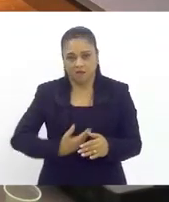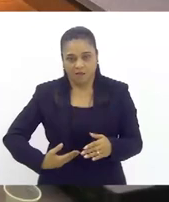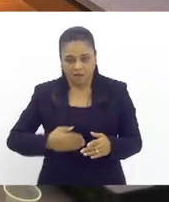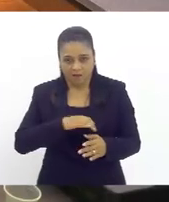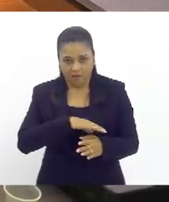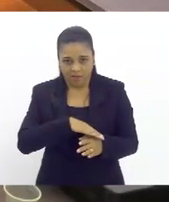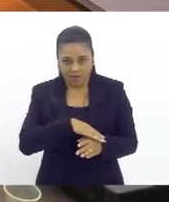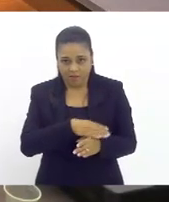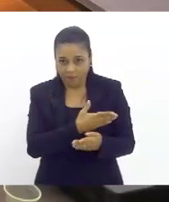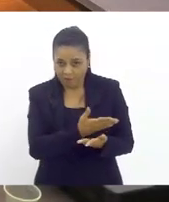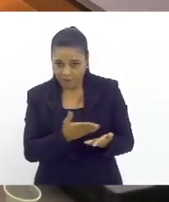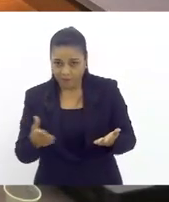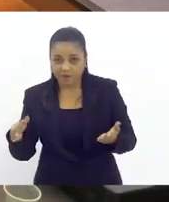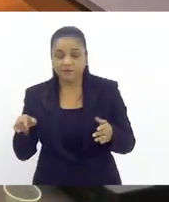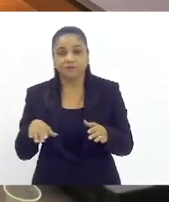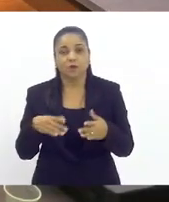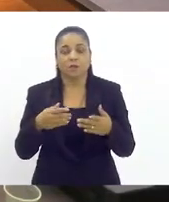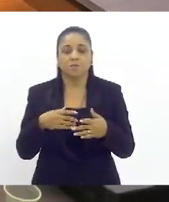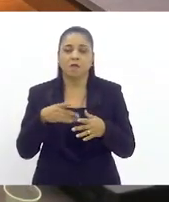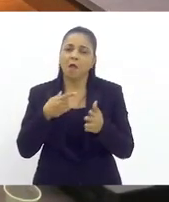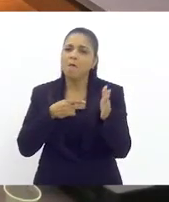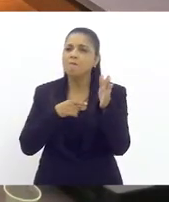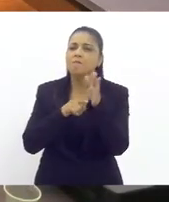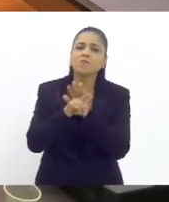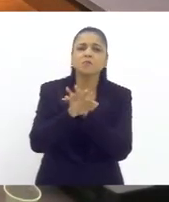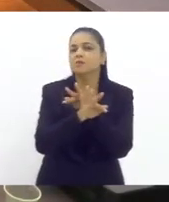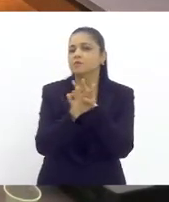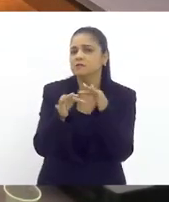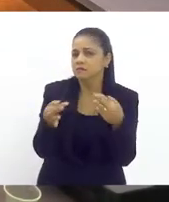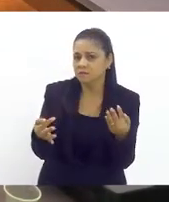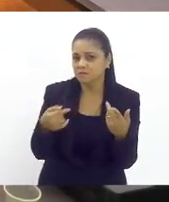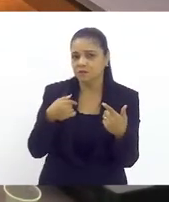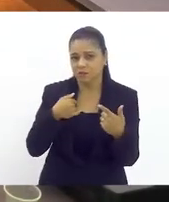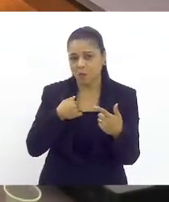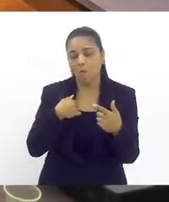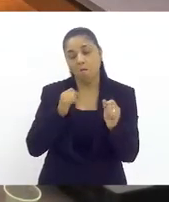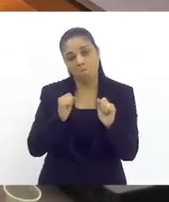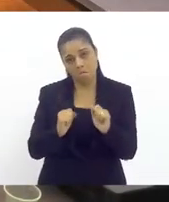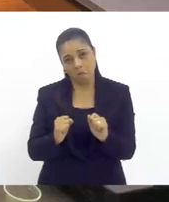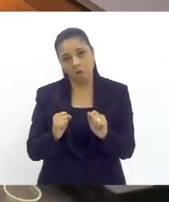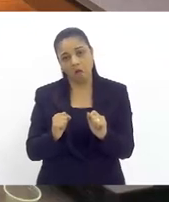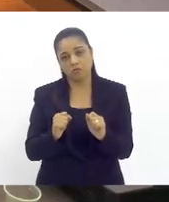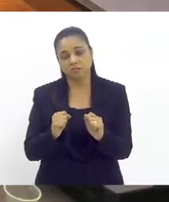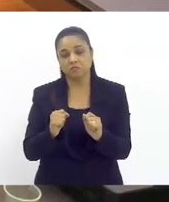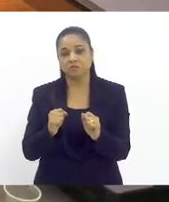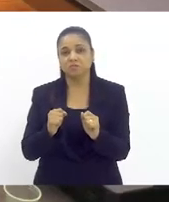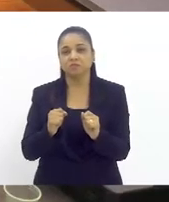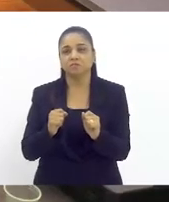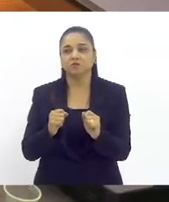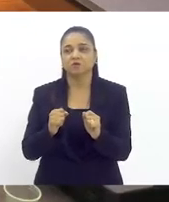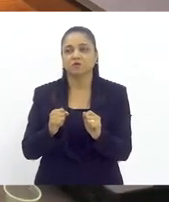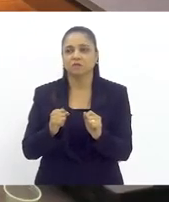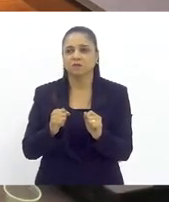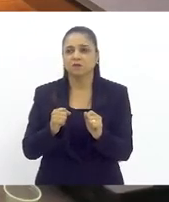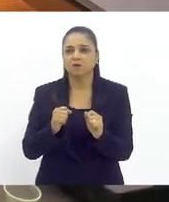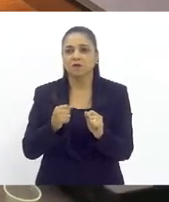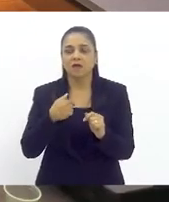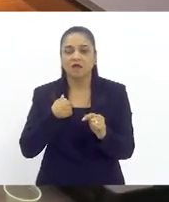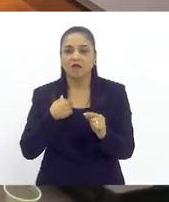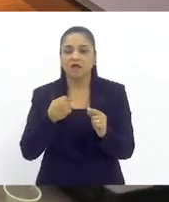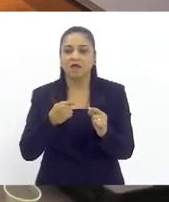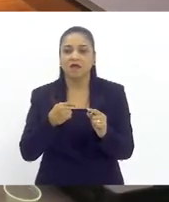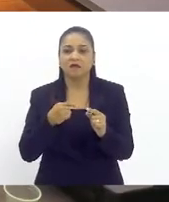a palavra é a pergunta é muito simples eu preciso eu posso engatar e fazer do Hélio Nós estamos Nós estamos